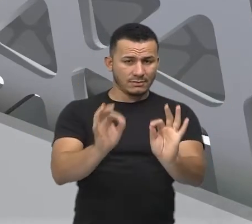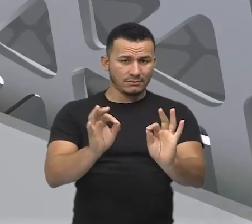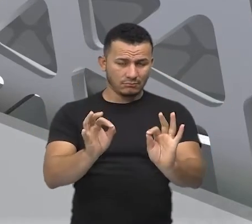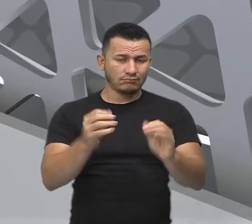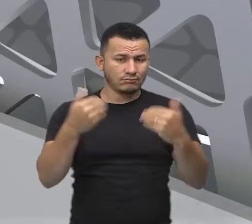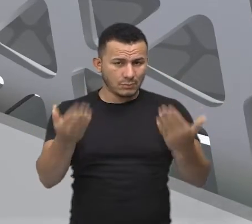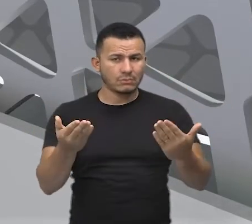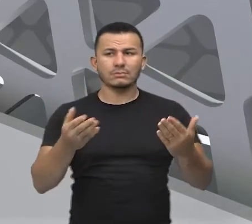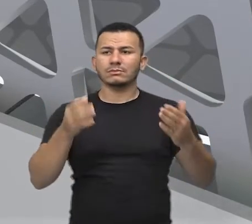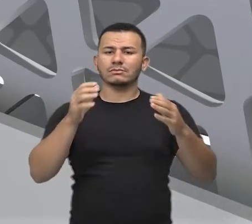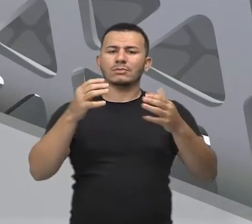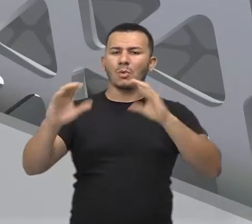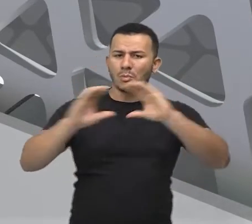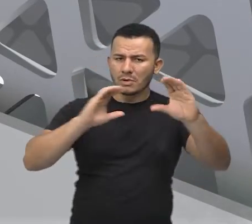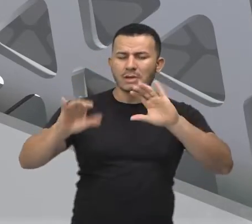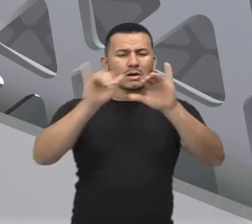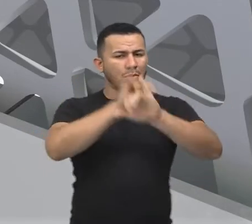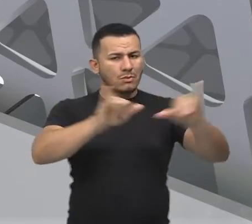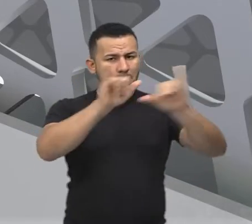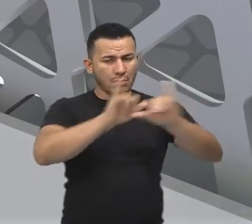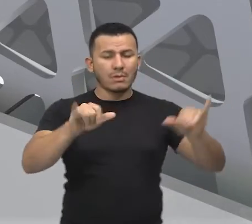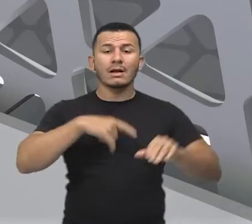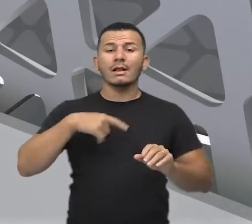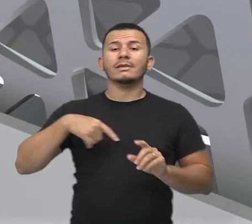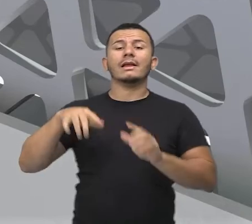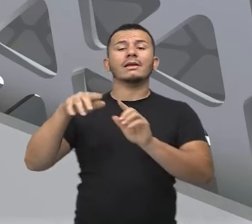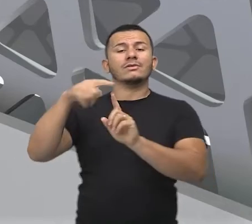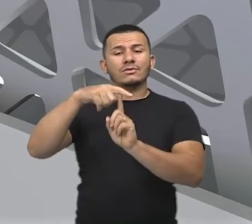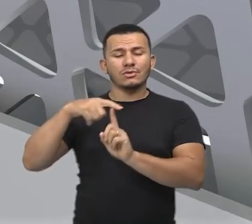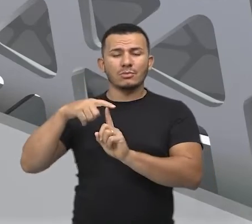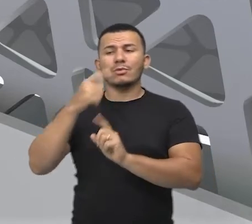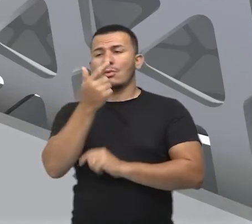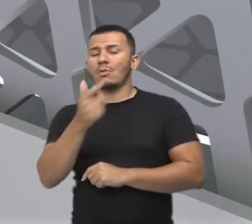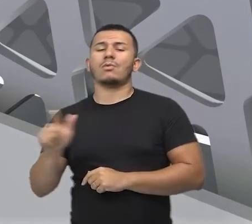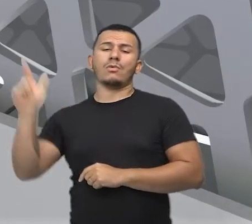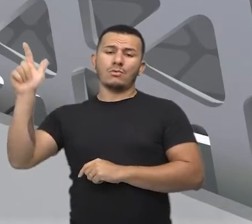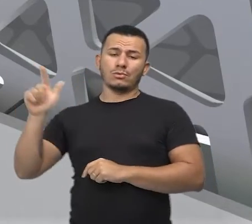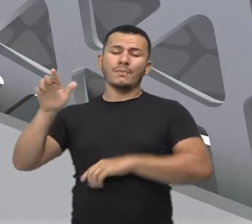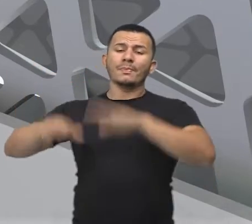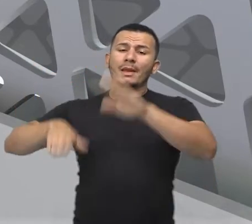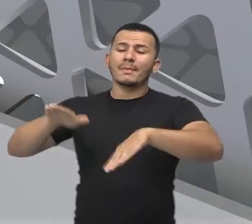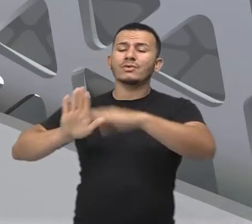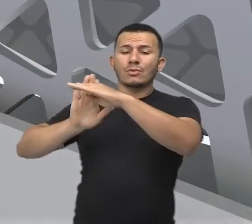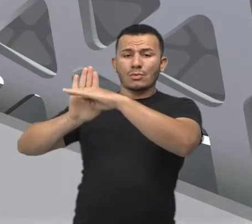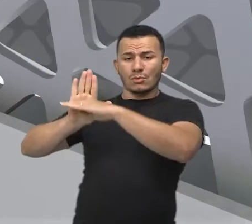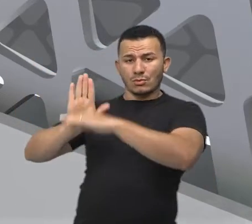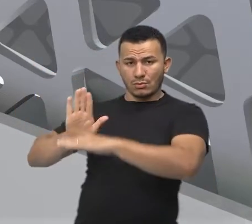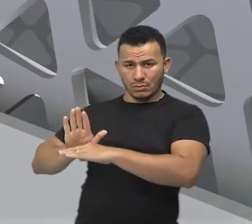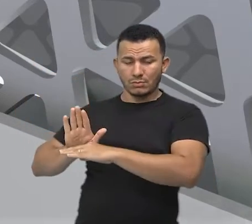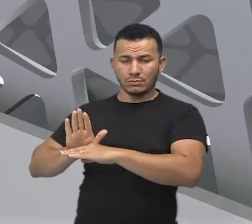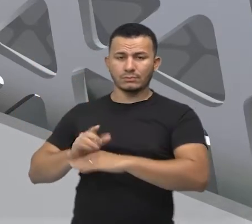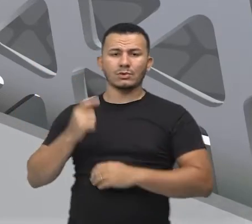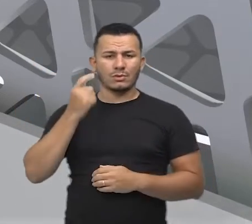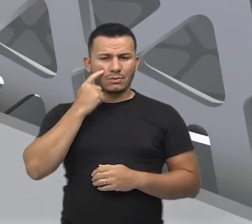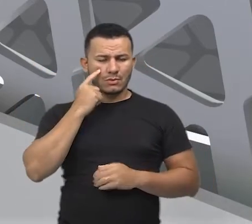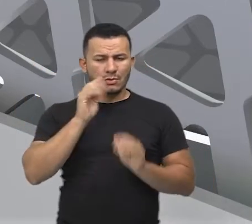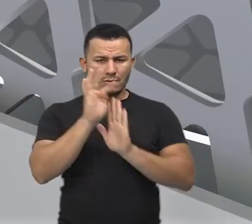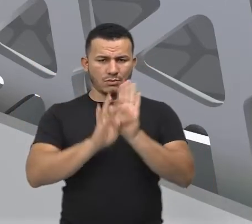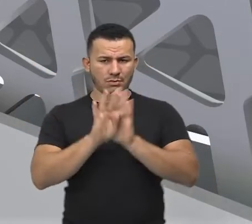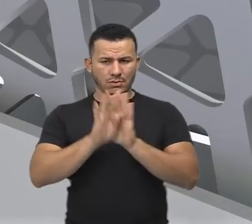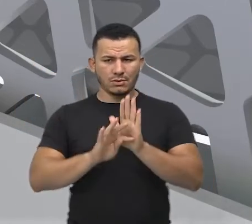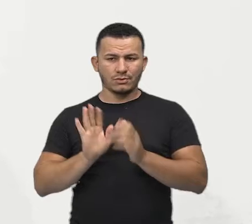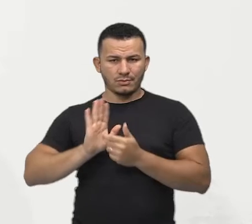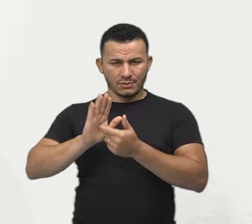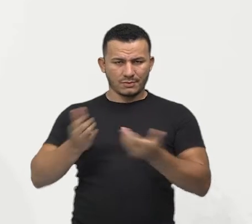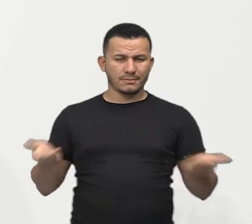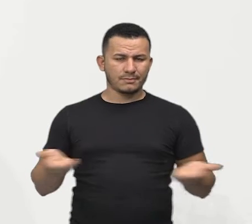transmitir, certo? Com a mensagem. E temos outro tipo de frase que vai ser classificado de acordo com a presença ou não de um elemento. Vamos ao nosso